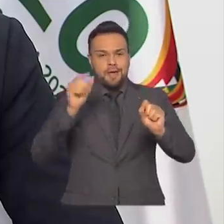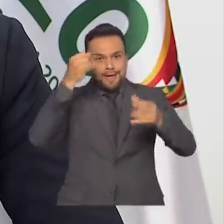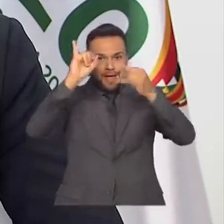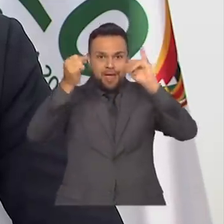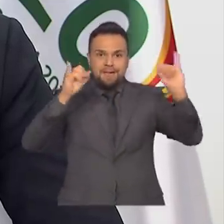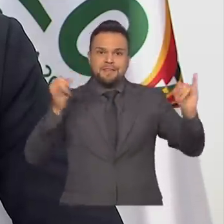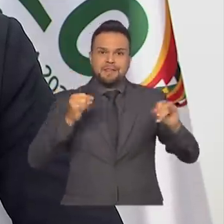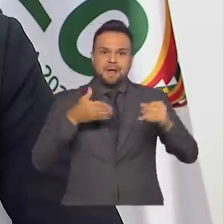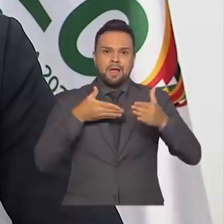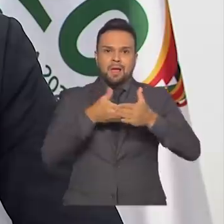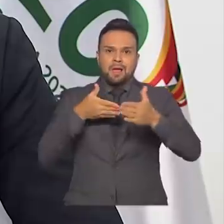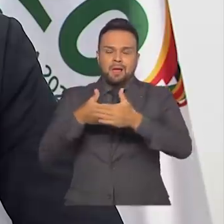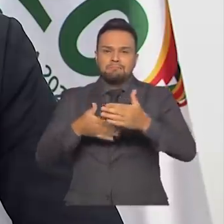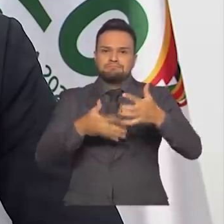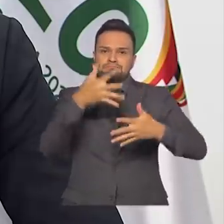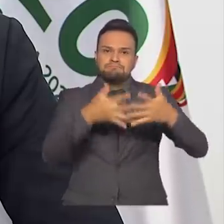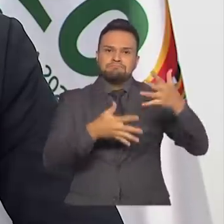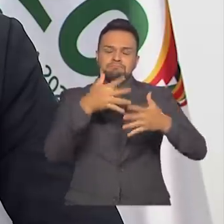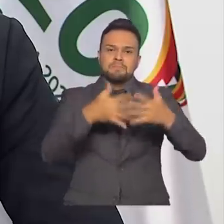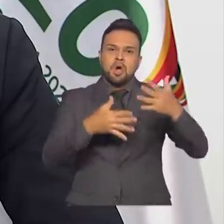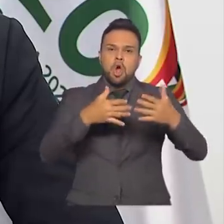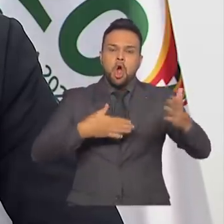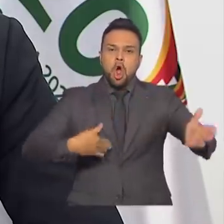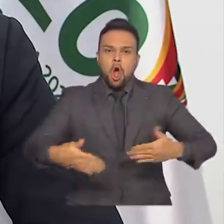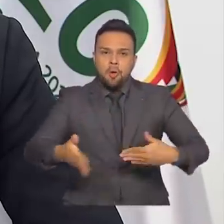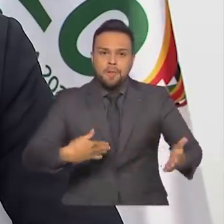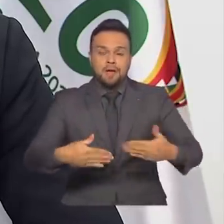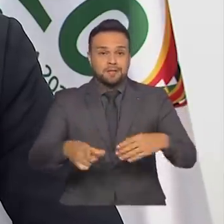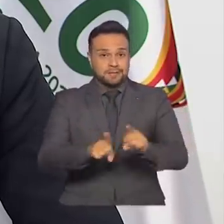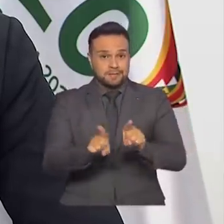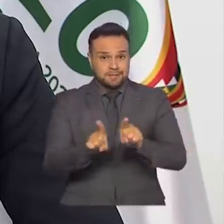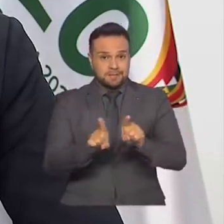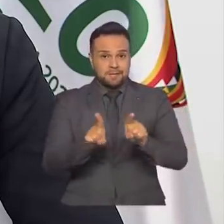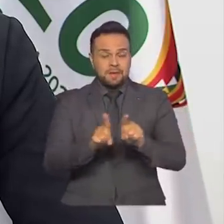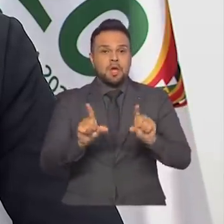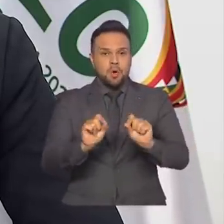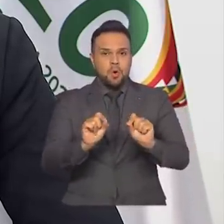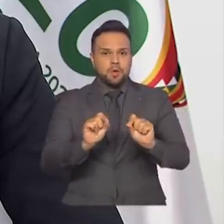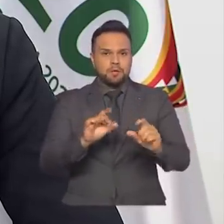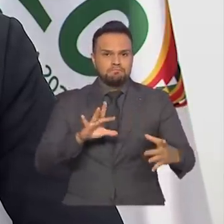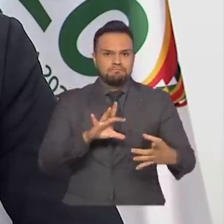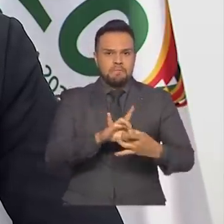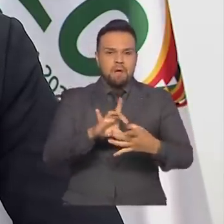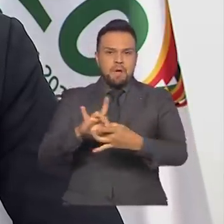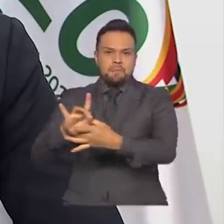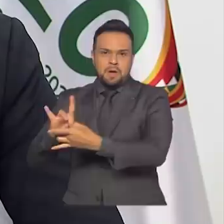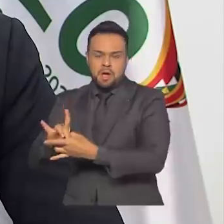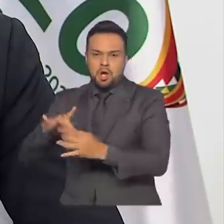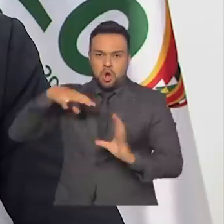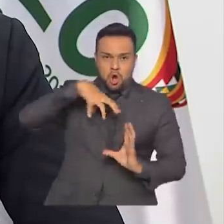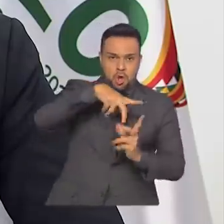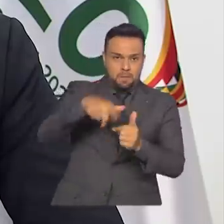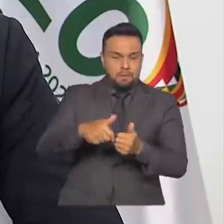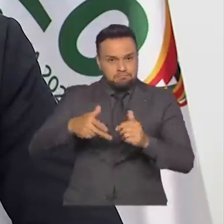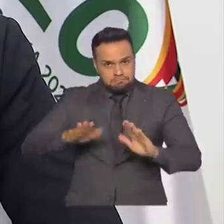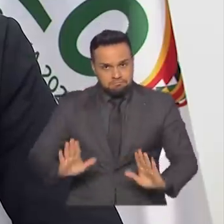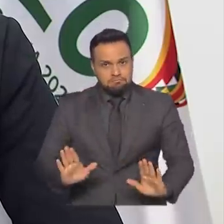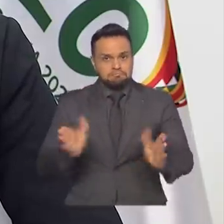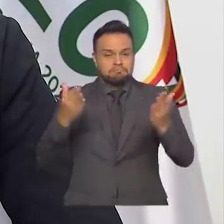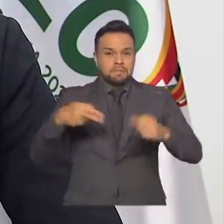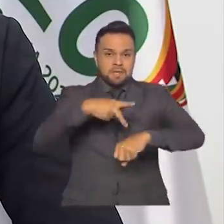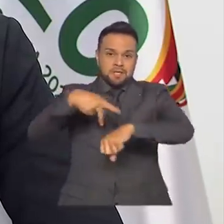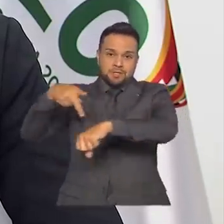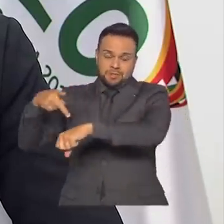de comércio e das cadeias produtivas globais, buscando promover a cooperação internacional.